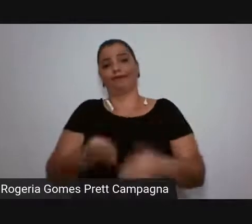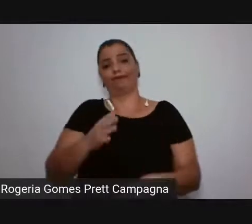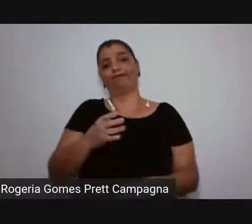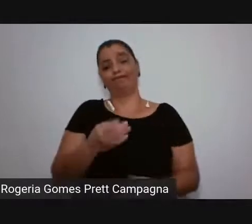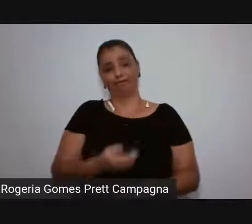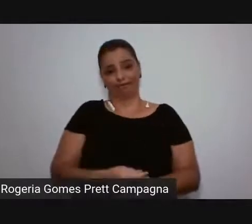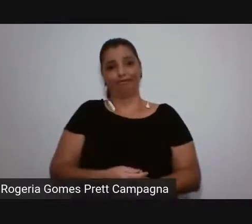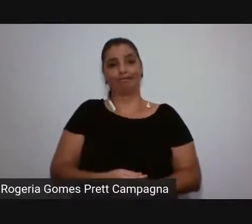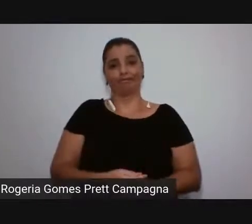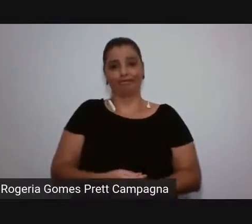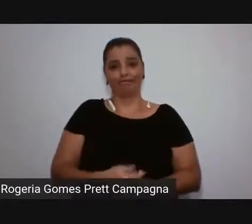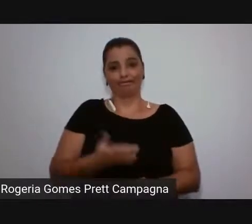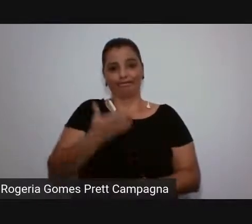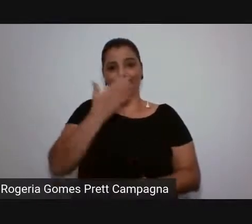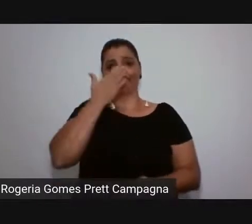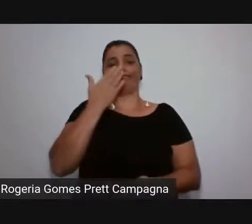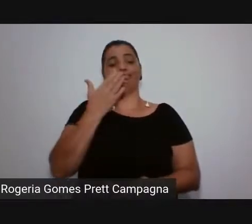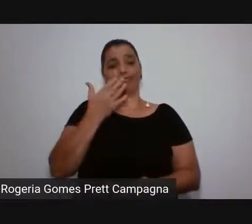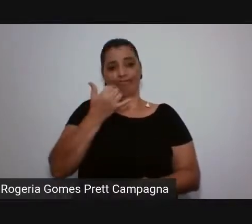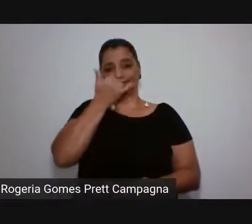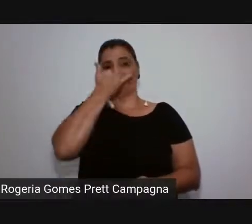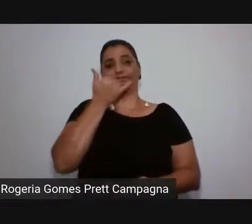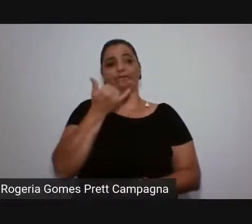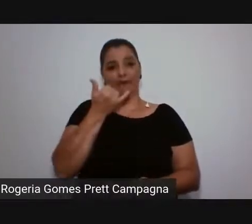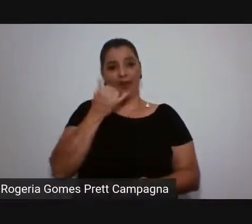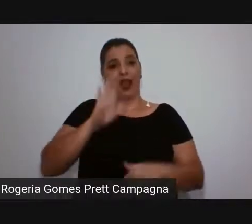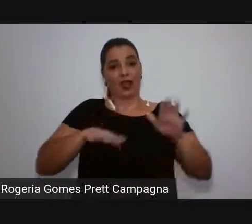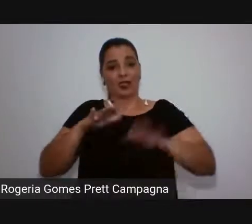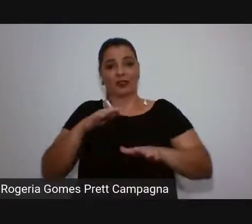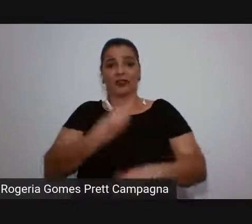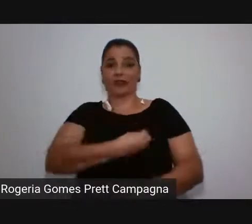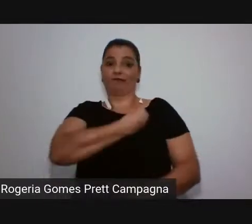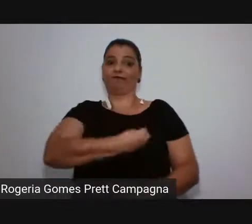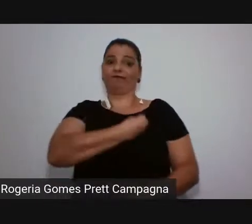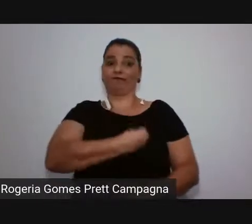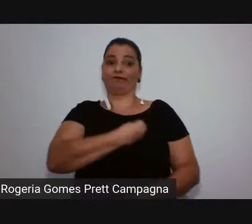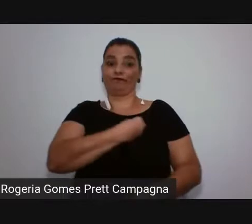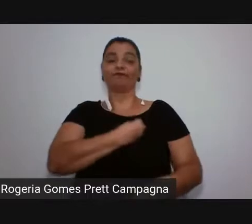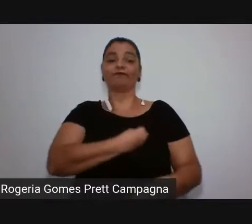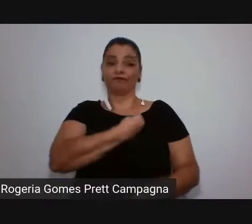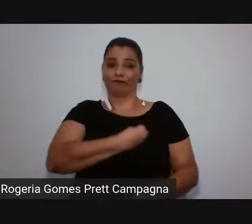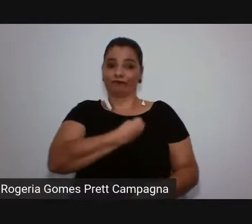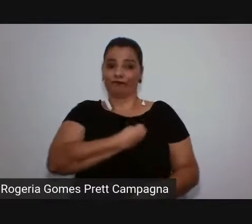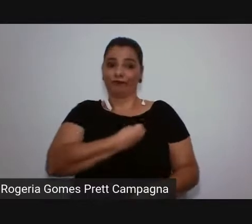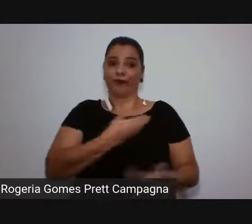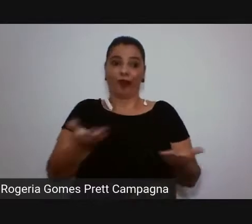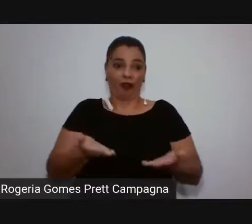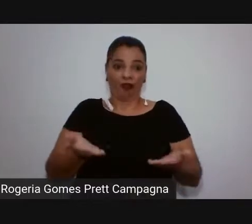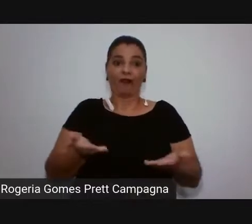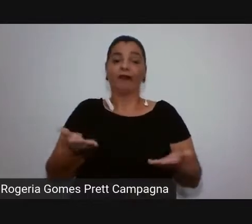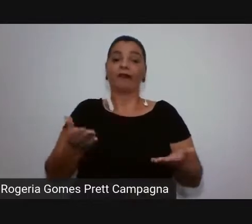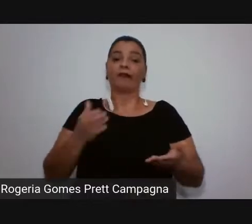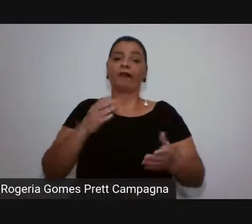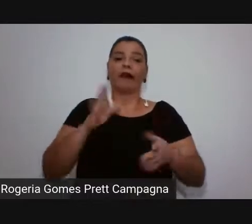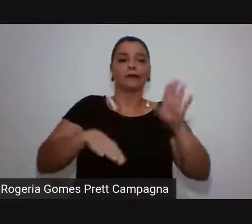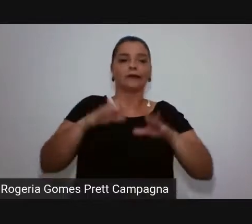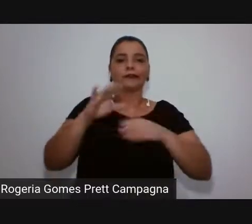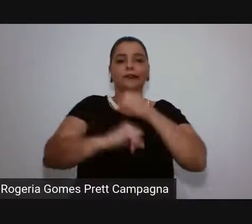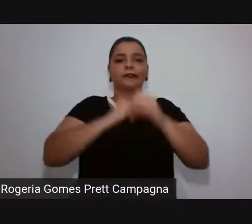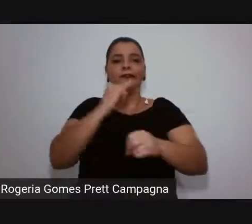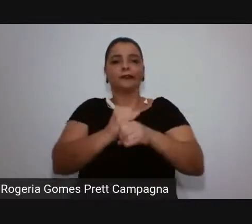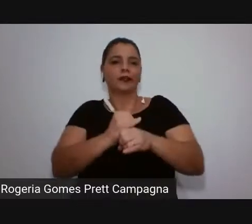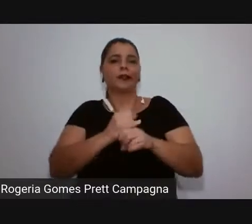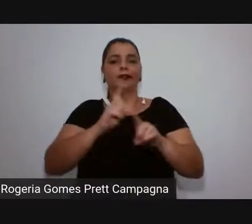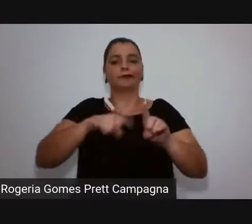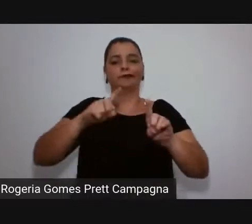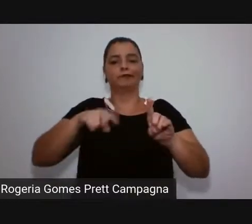essa, que a gente depende do ao vivo, quando a gente dá o azar de ter uma internet instável naquele momento, aí, infelizmente,